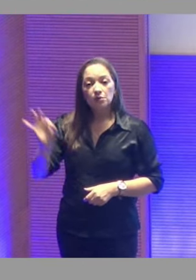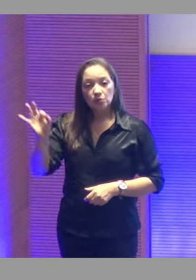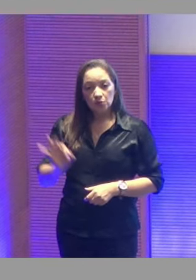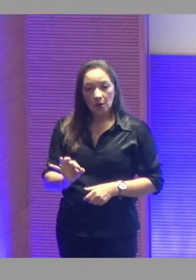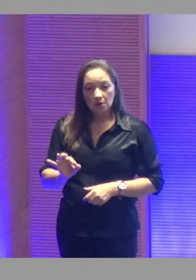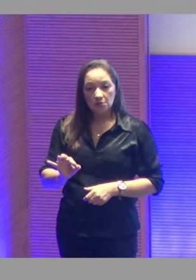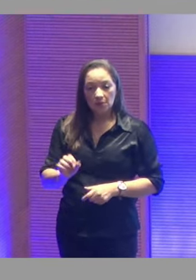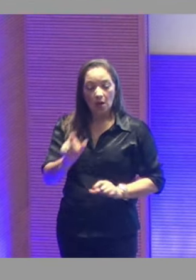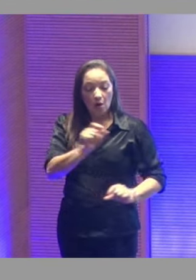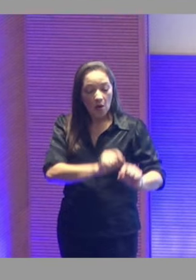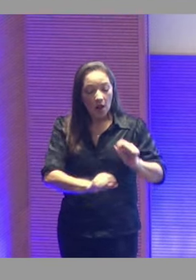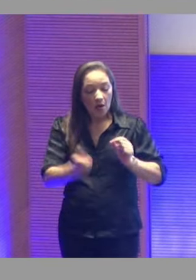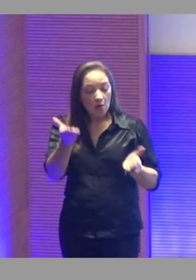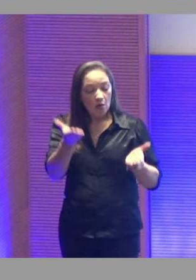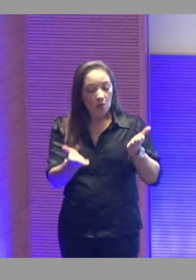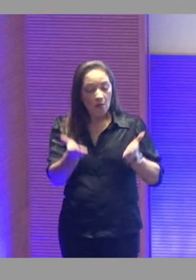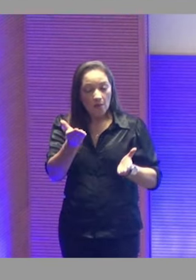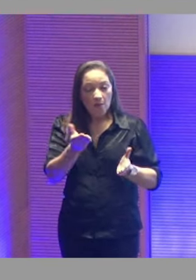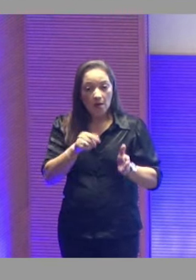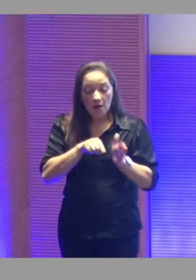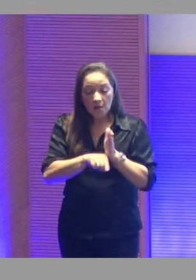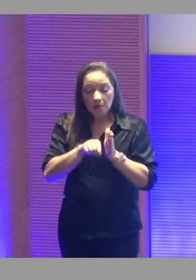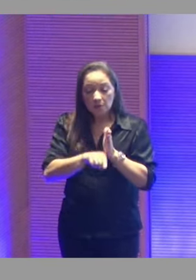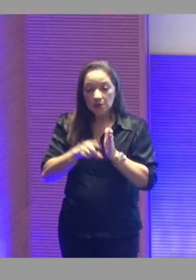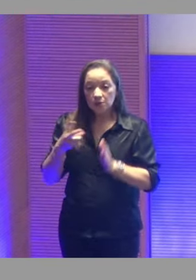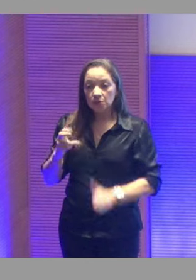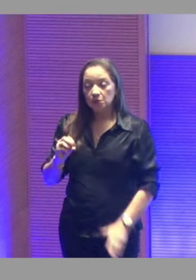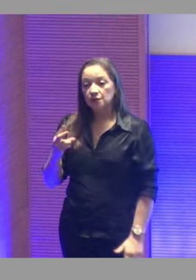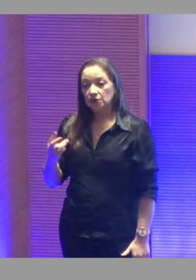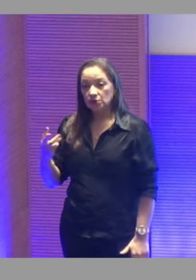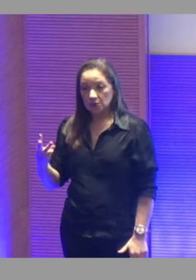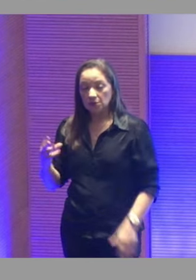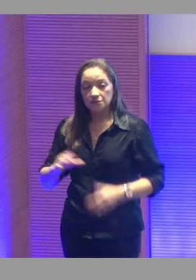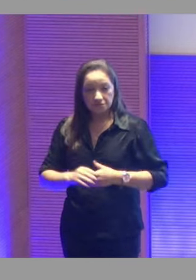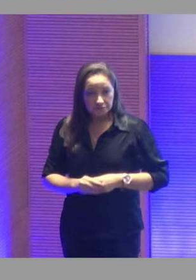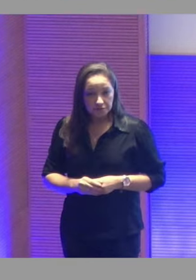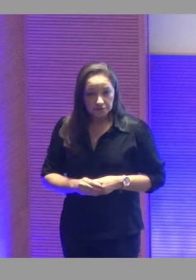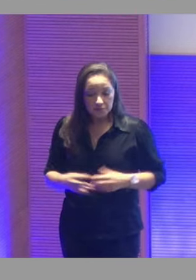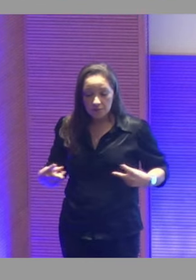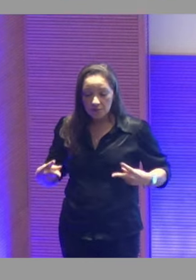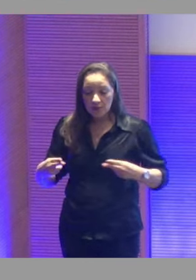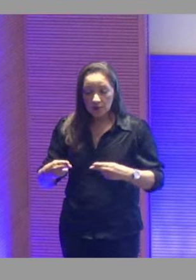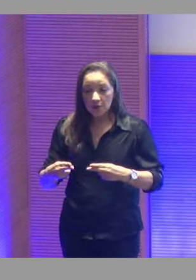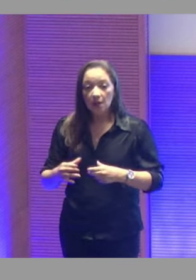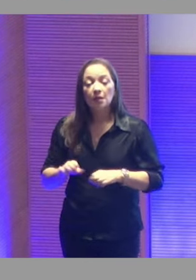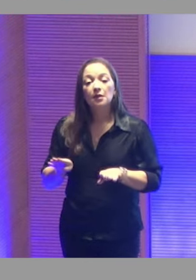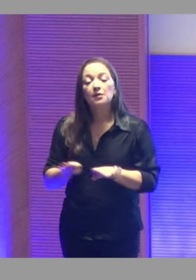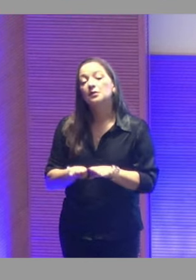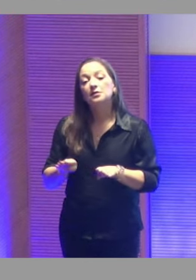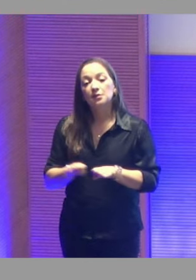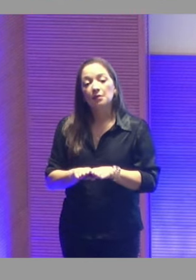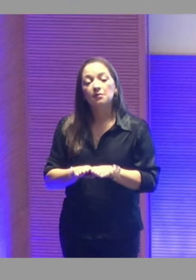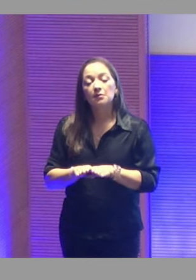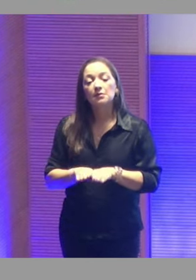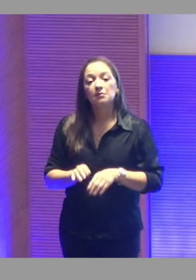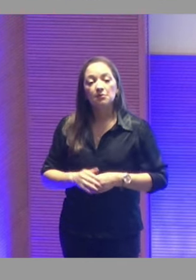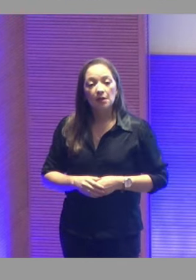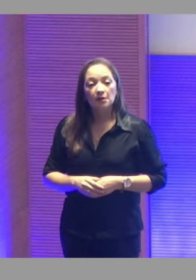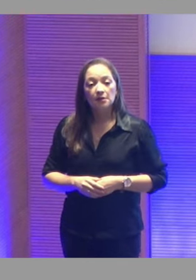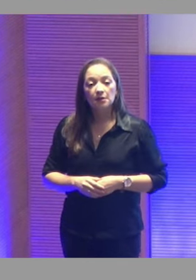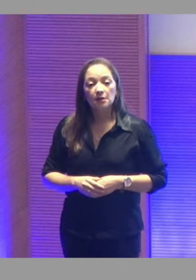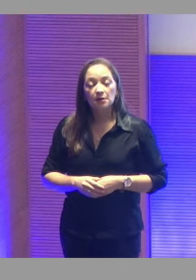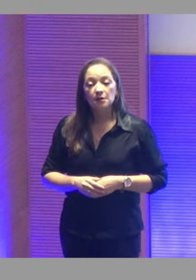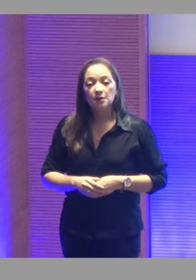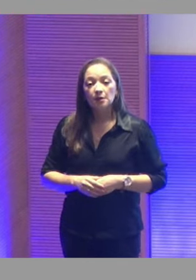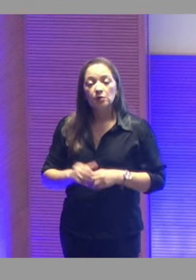sondagem do ano passado eh e trazendo um recorte aqui dessa demanda do do poder público por setor